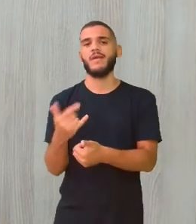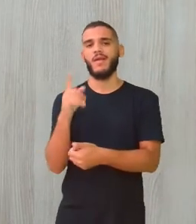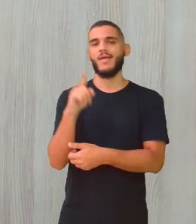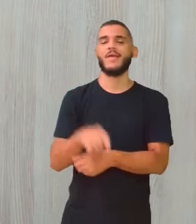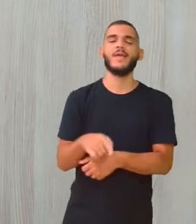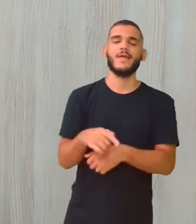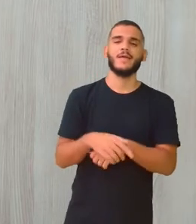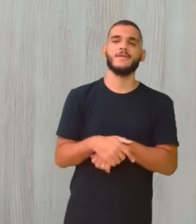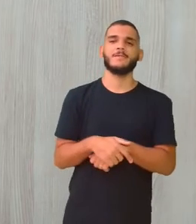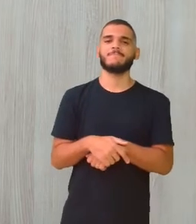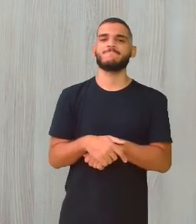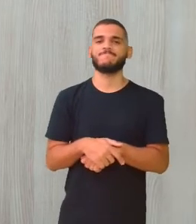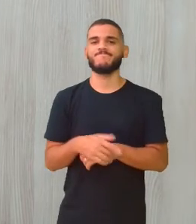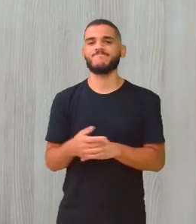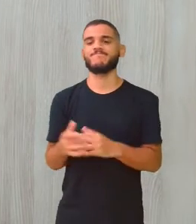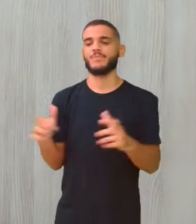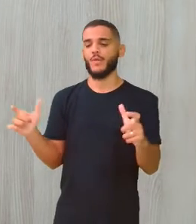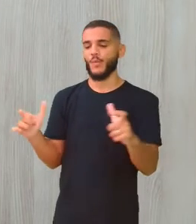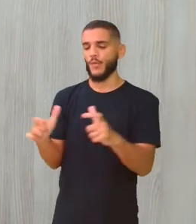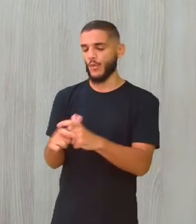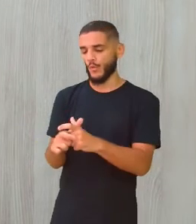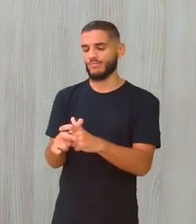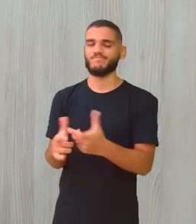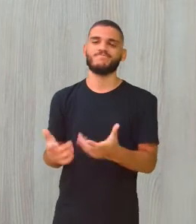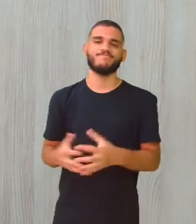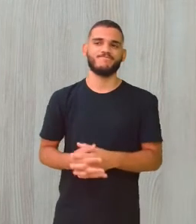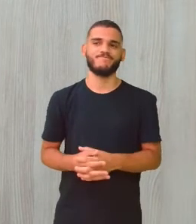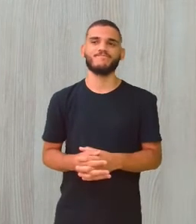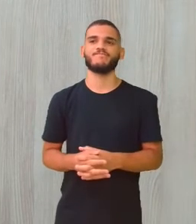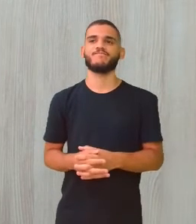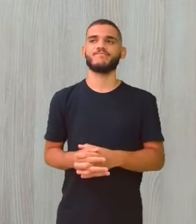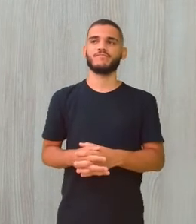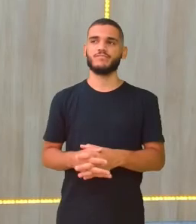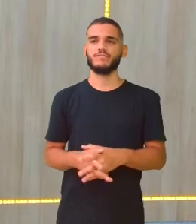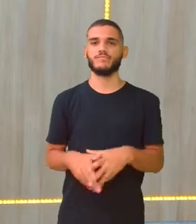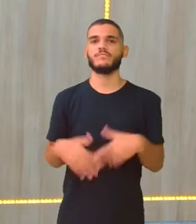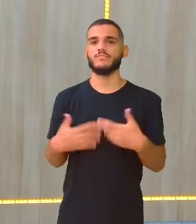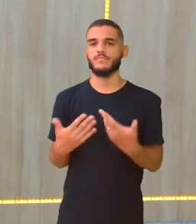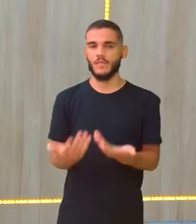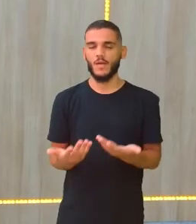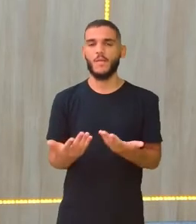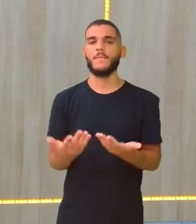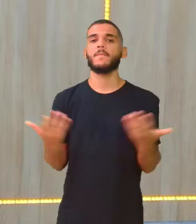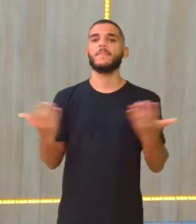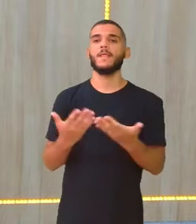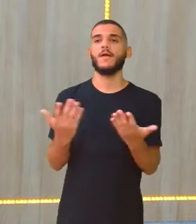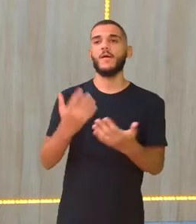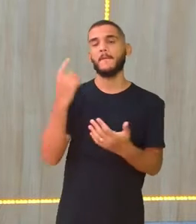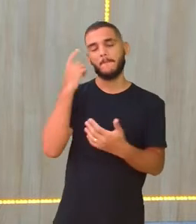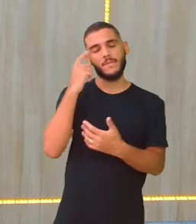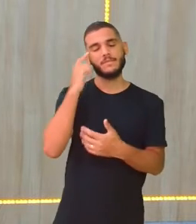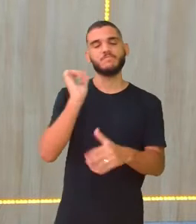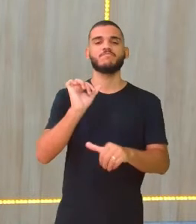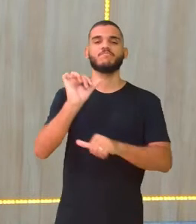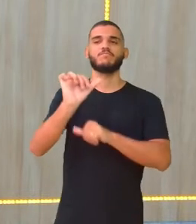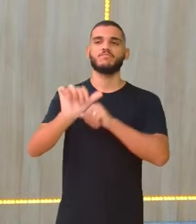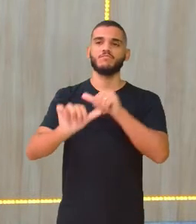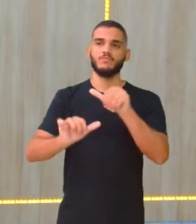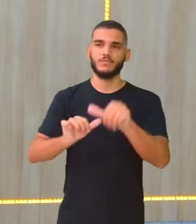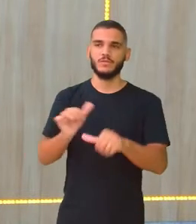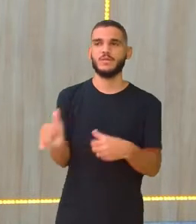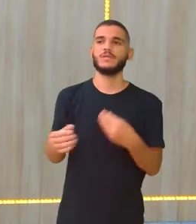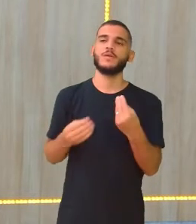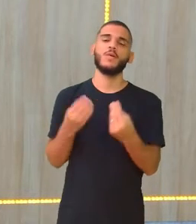ficou muito reduzido, né? Aí quando a gente parte para as alterações de